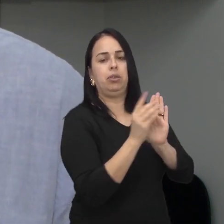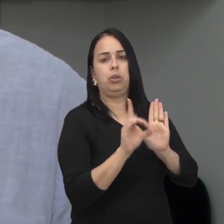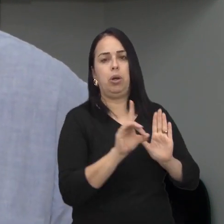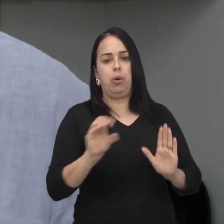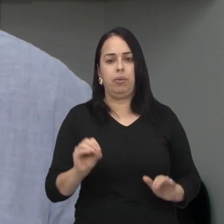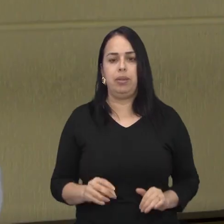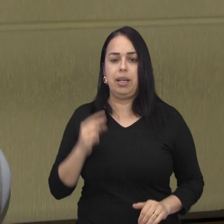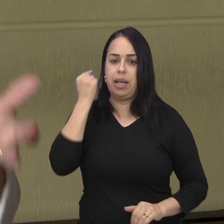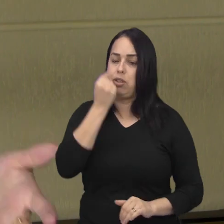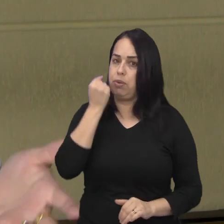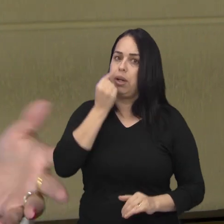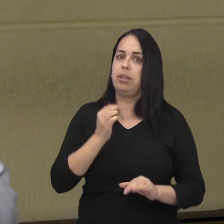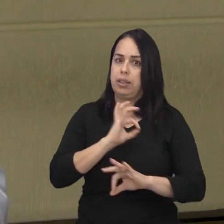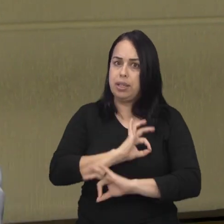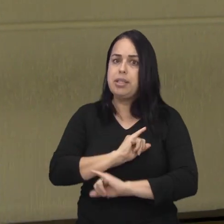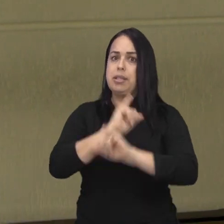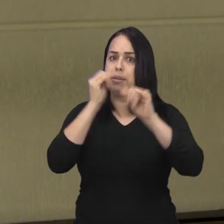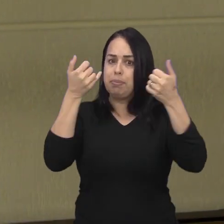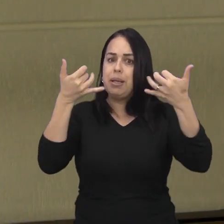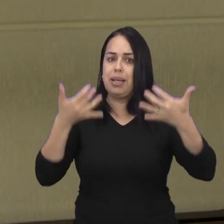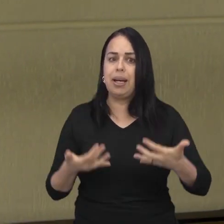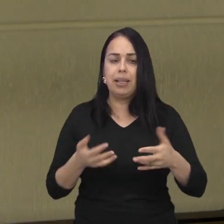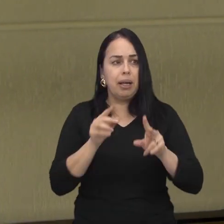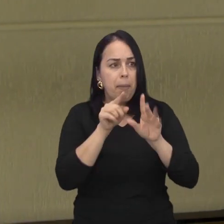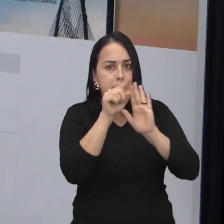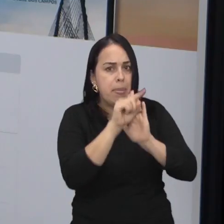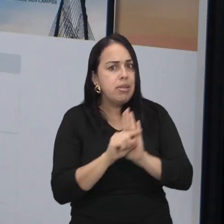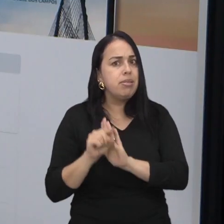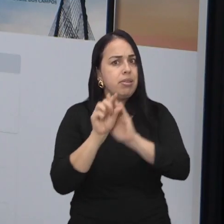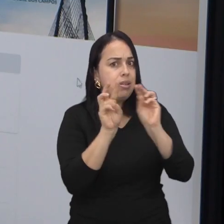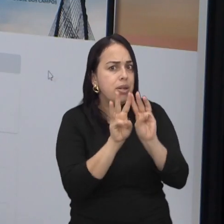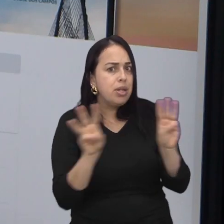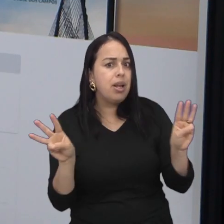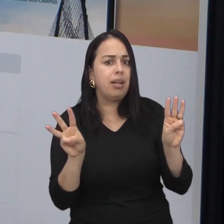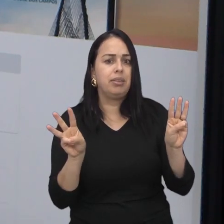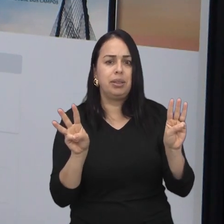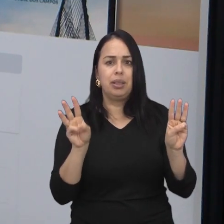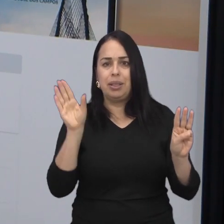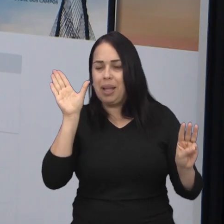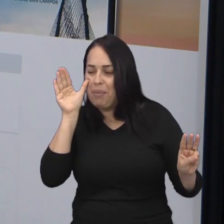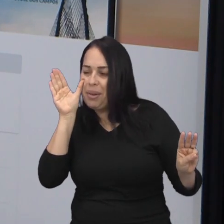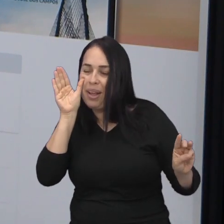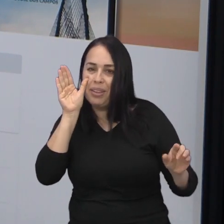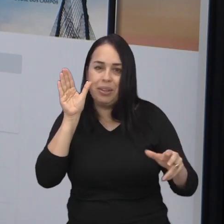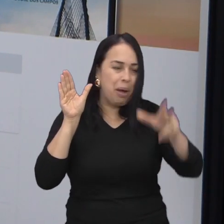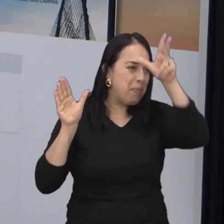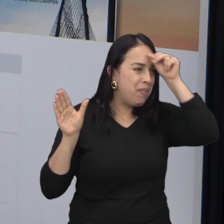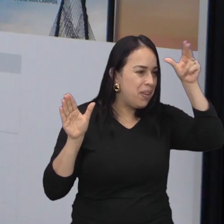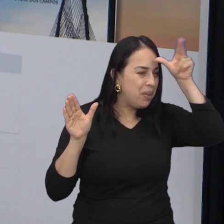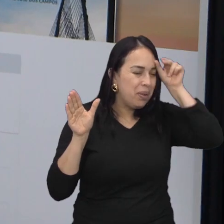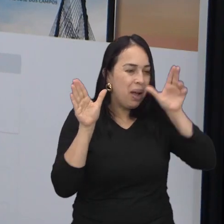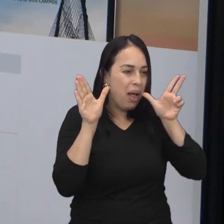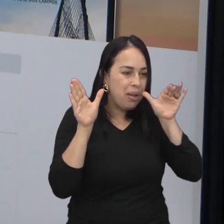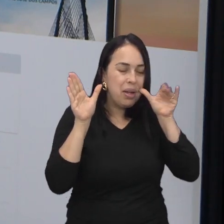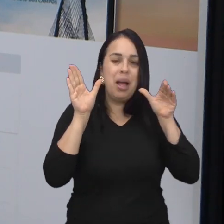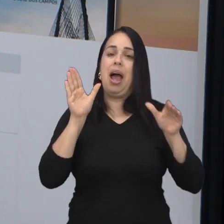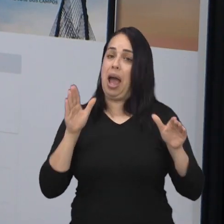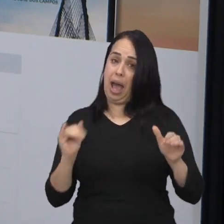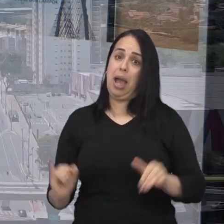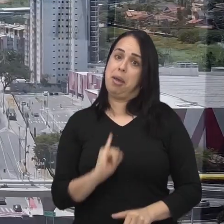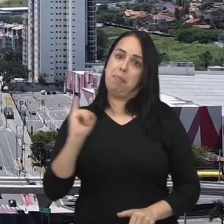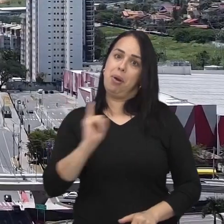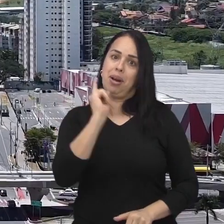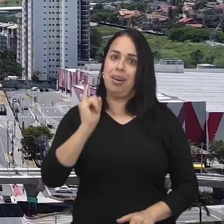está no Diário Oficial. E a advogada garante que dar aquela olhadinha no Diário Oficial, seja da Câmara ou da Prefeitura, é